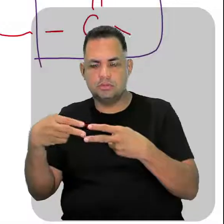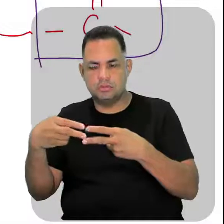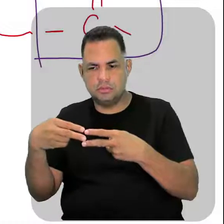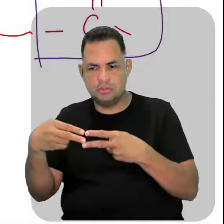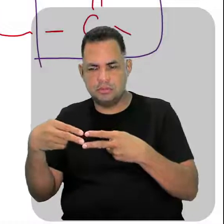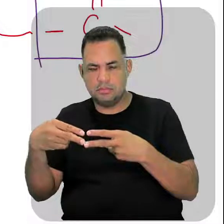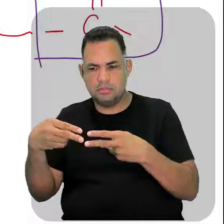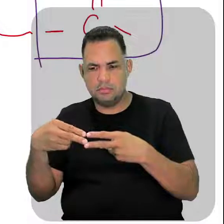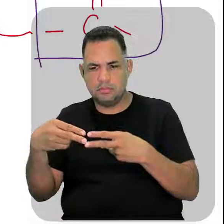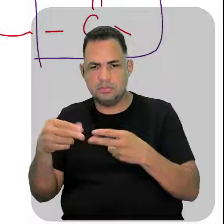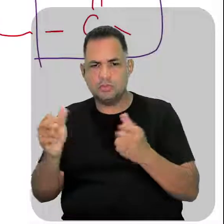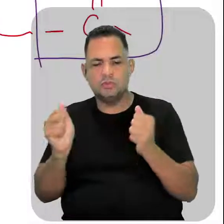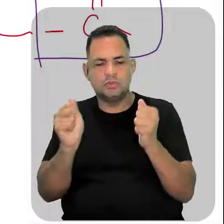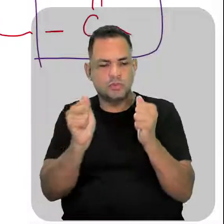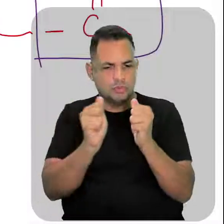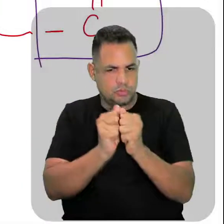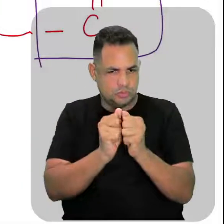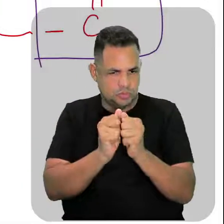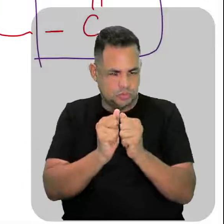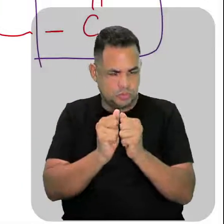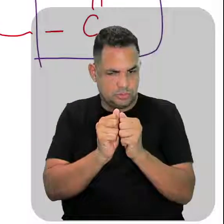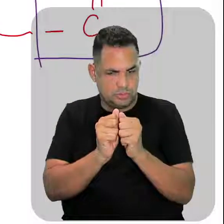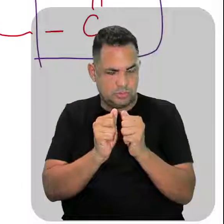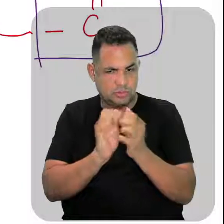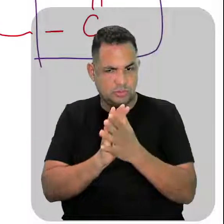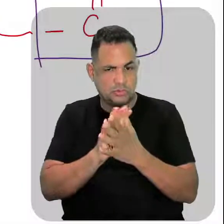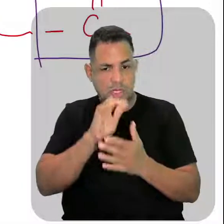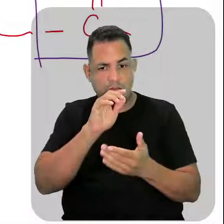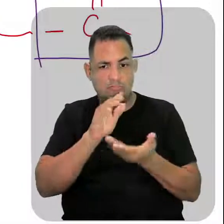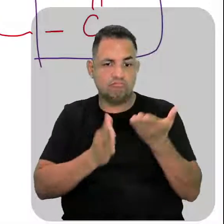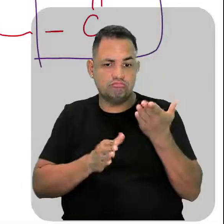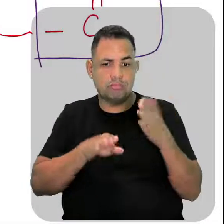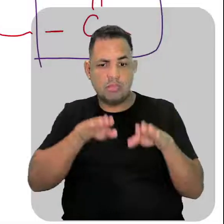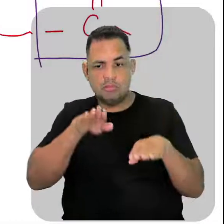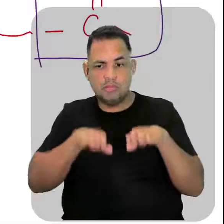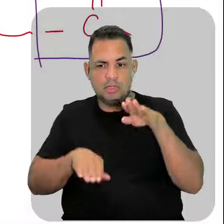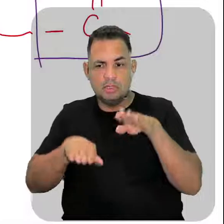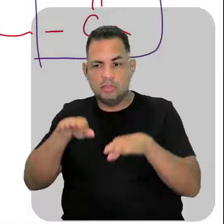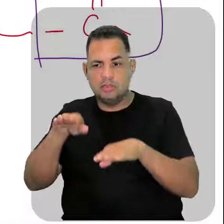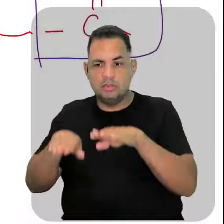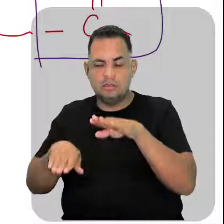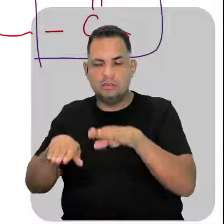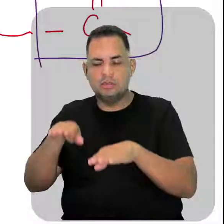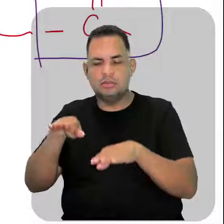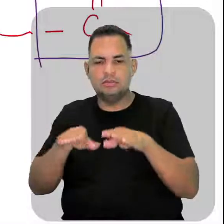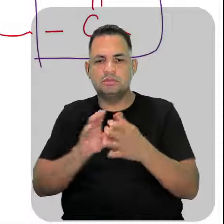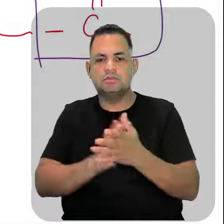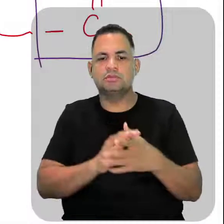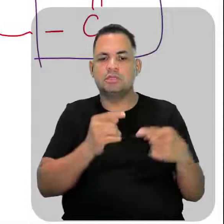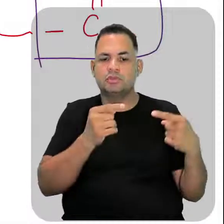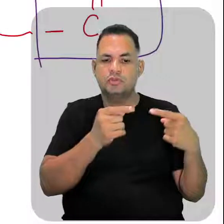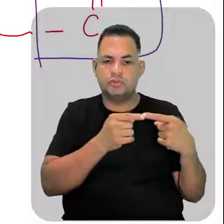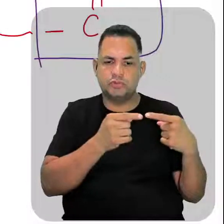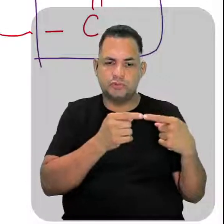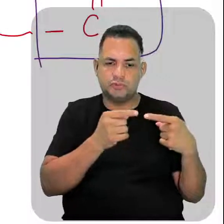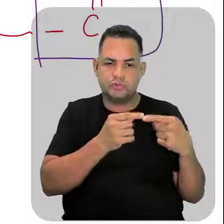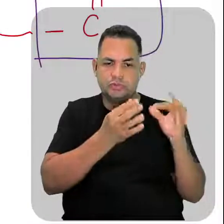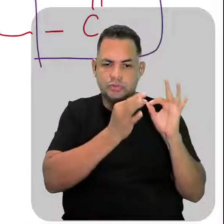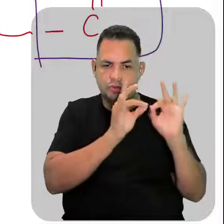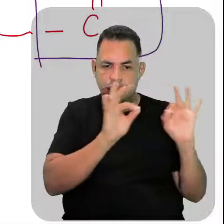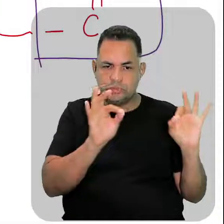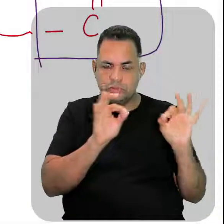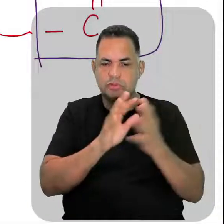ter uma conjugação que é essa alternância entre as ligações simples e duplas. E aí a gente